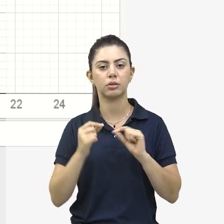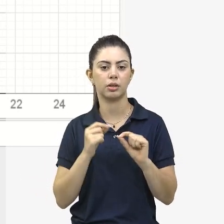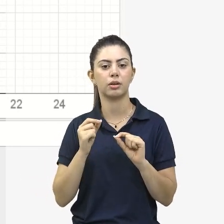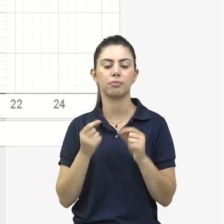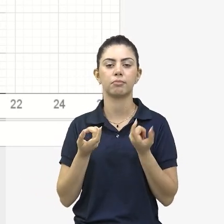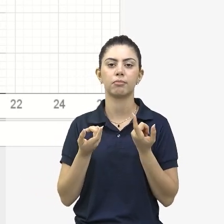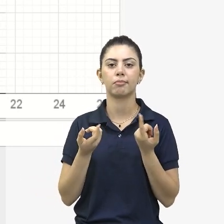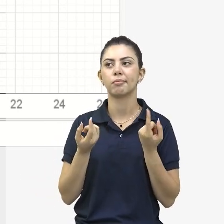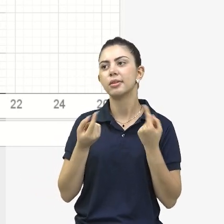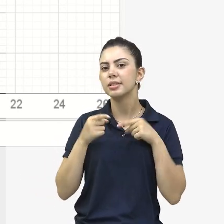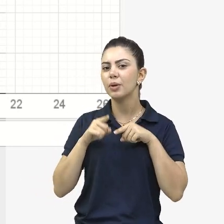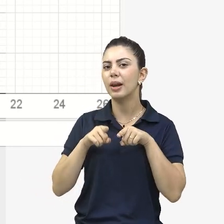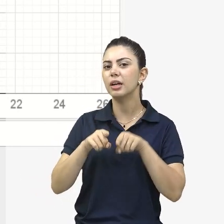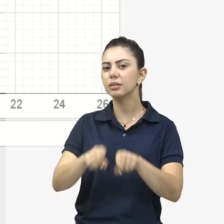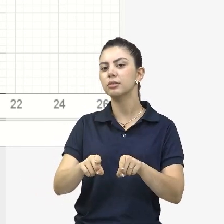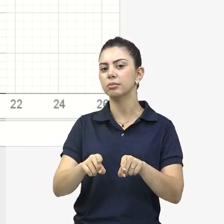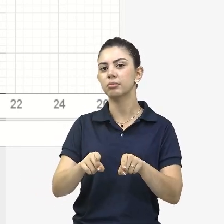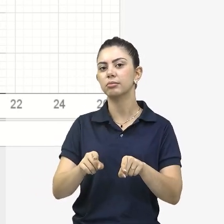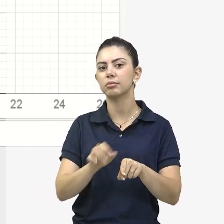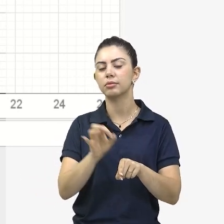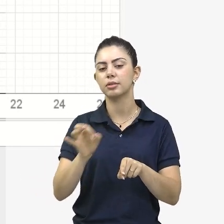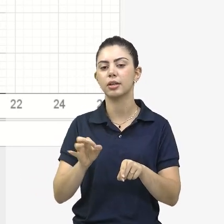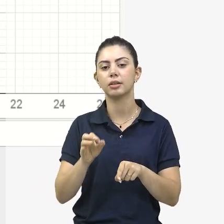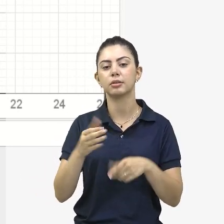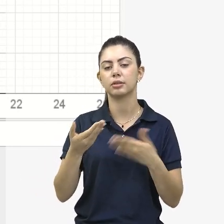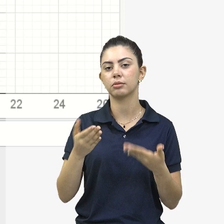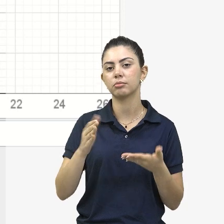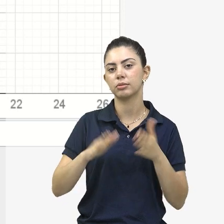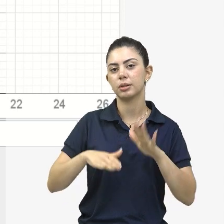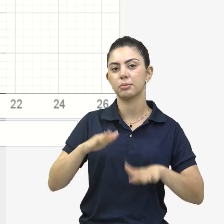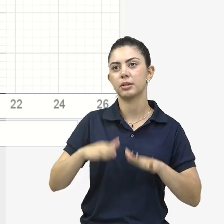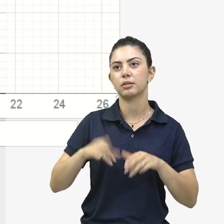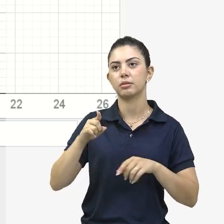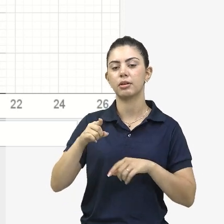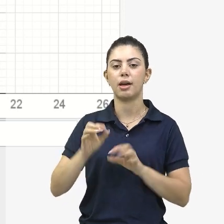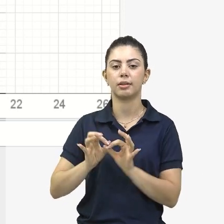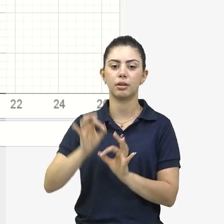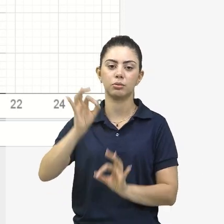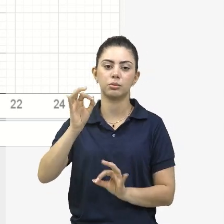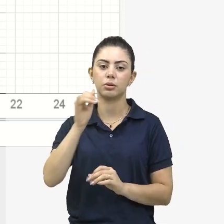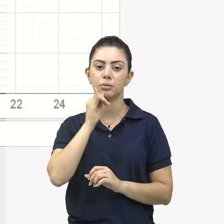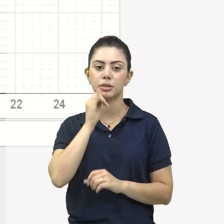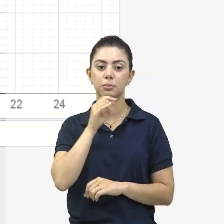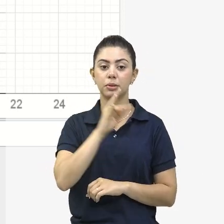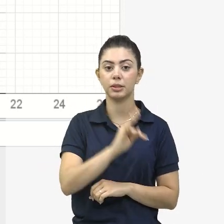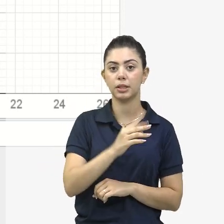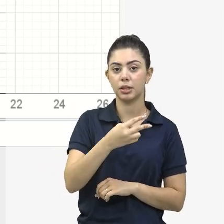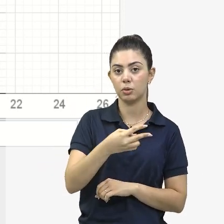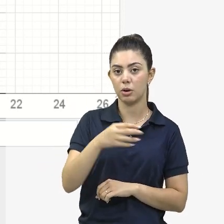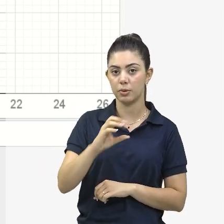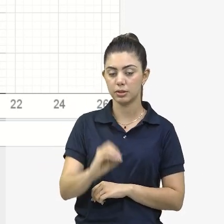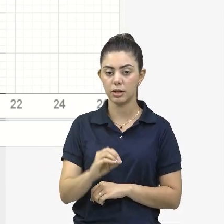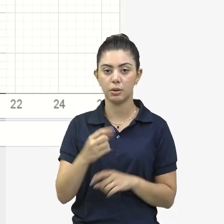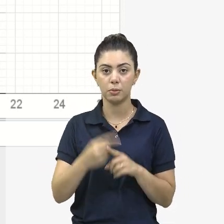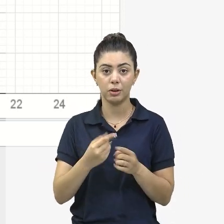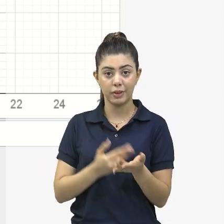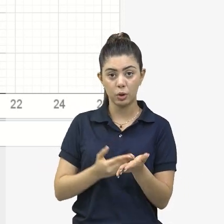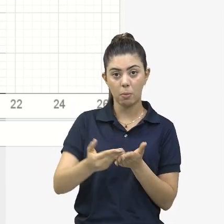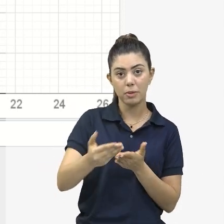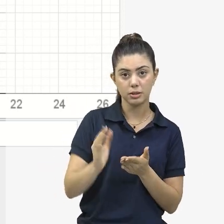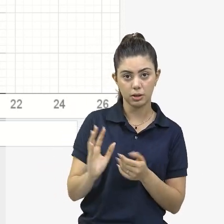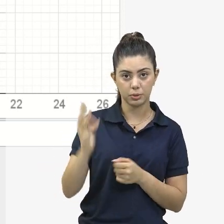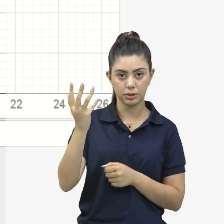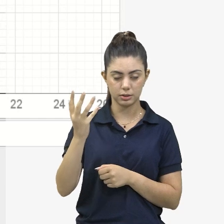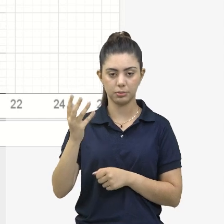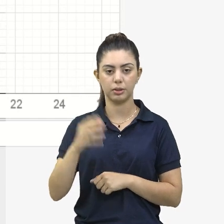acordo com a medida em que o fenômeno vai se decorrendo. Então, vamos supor, nós temos aqui t igual a zero, ou seja, vai começar o fenômeno, o evento.